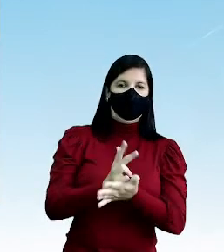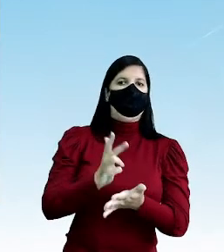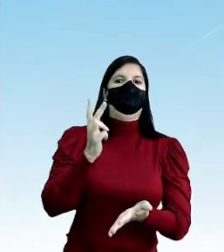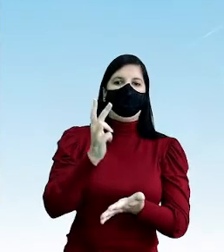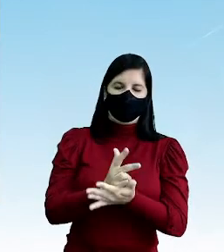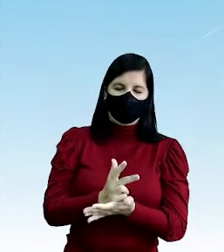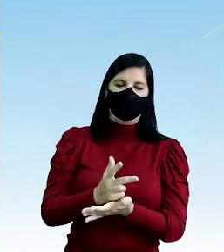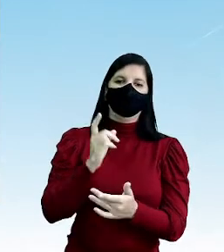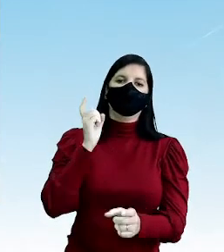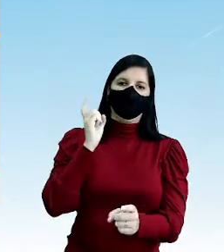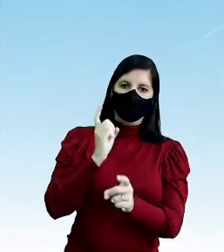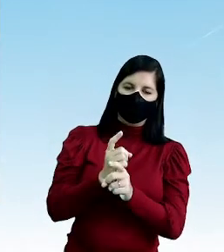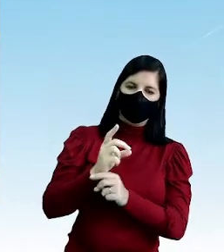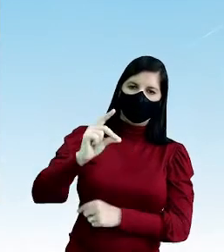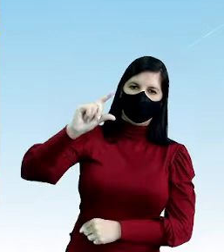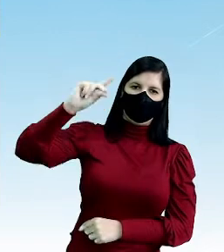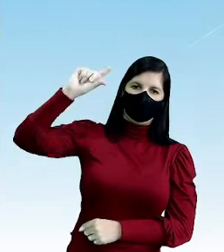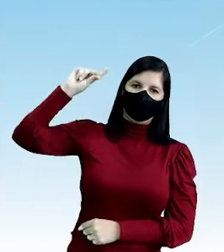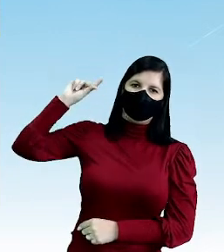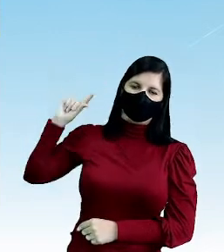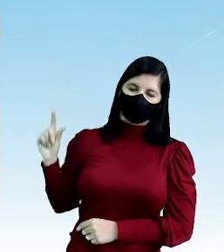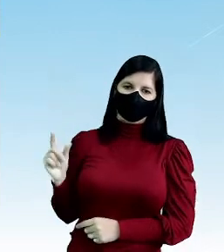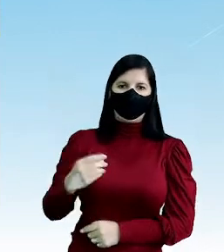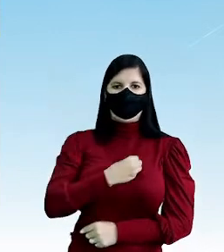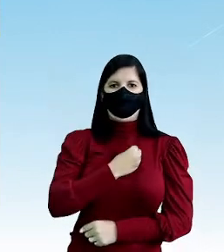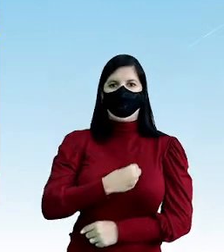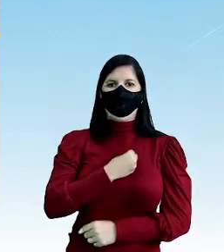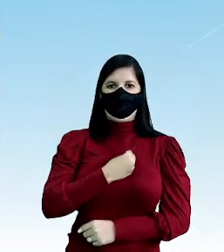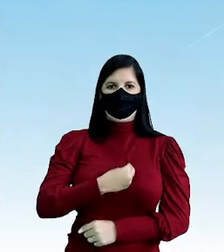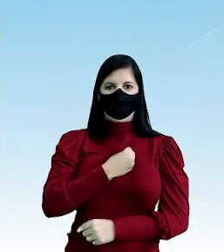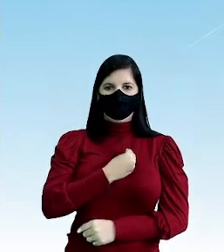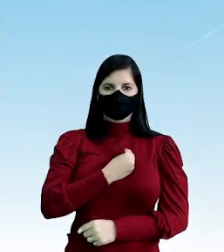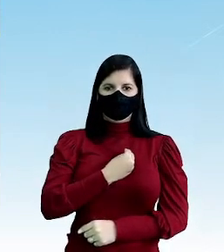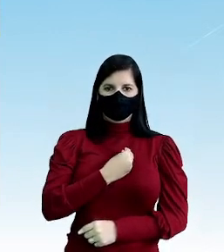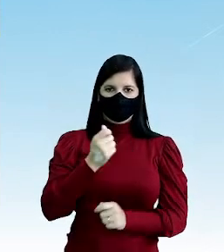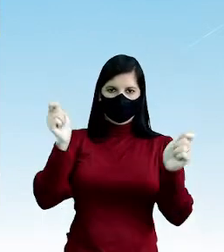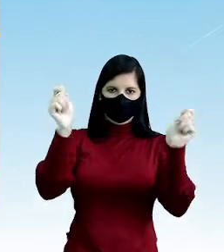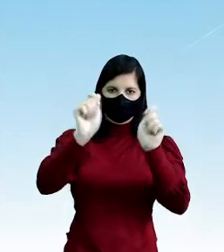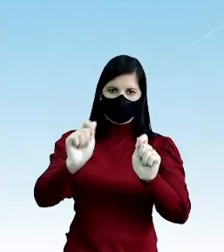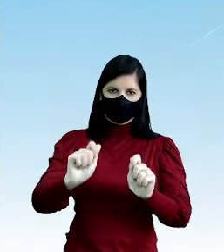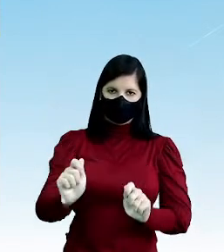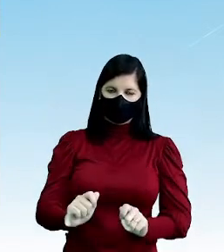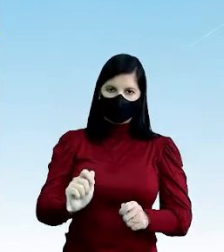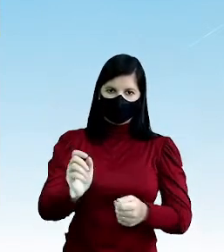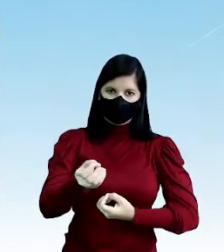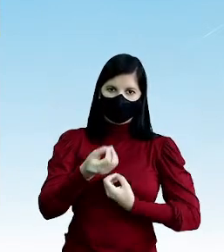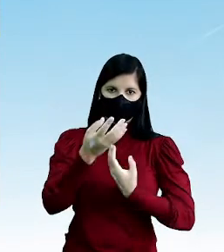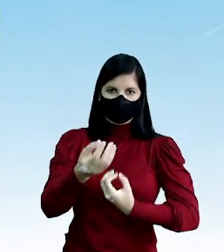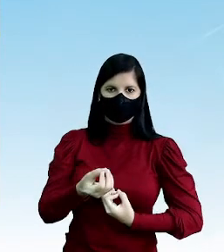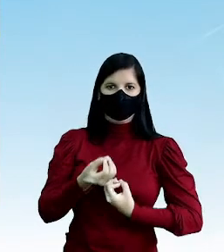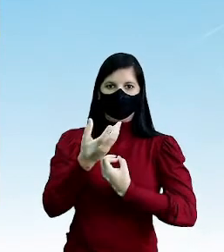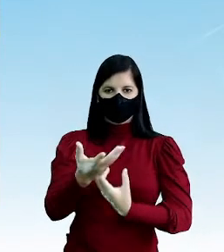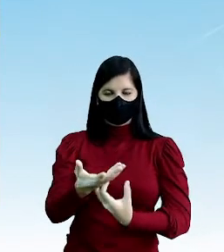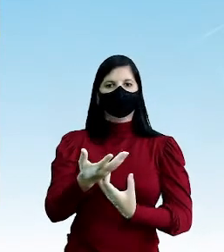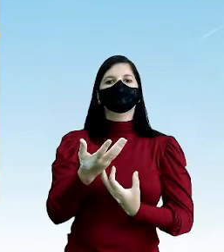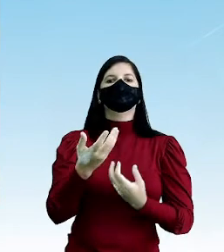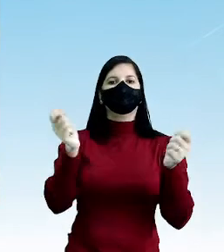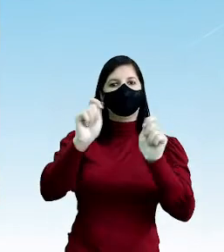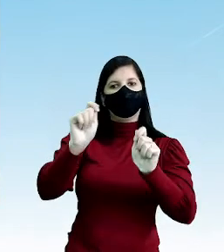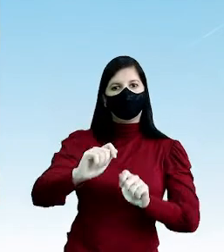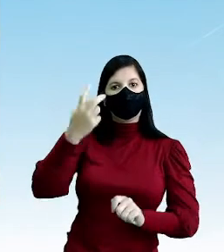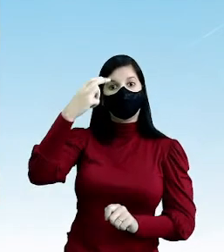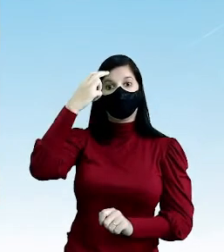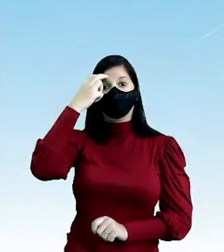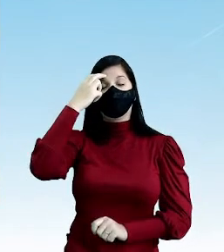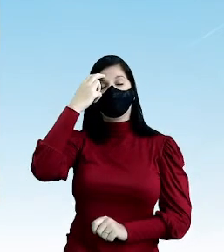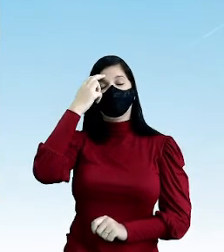presente, desde os primórdios na nossa vida e na nossa arte. Então, é uma expressão, artística e cultural